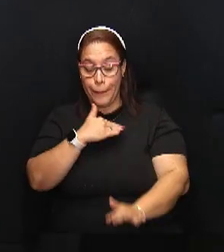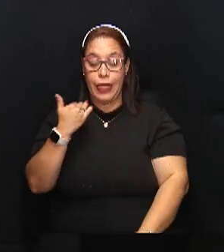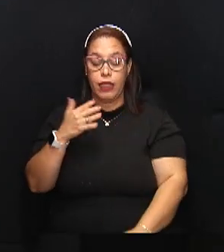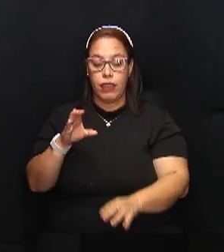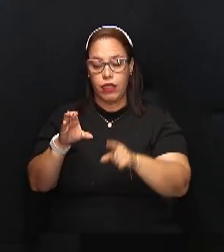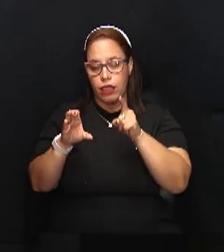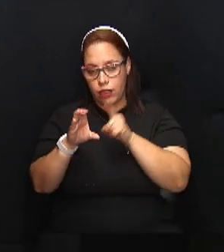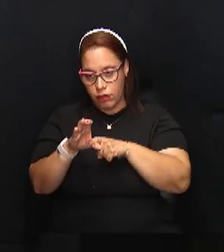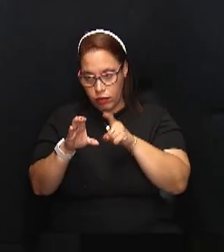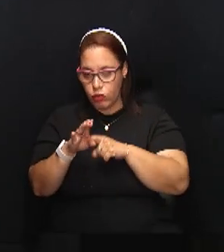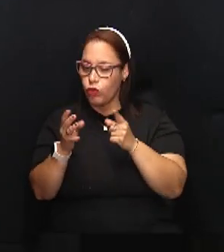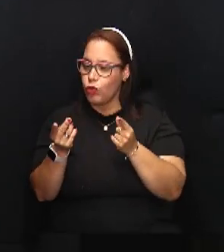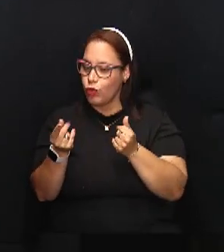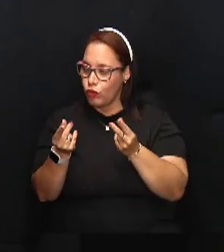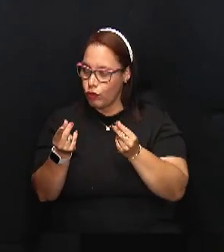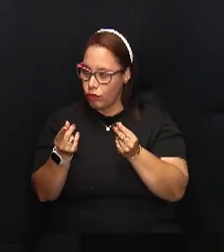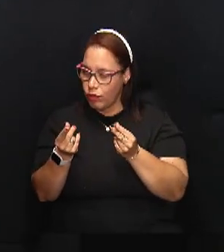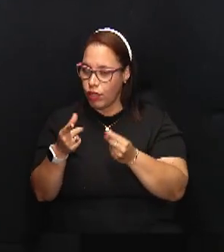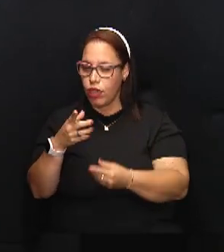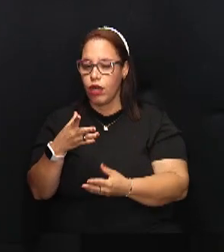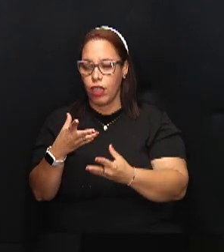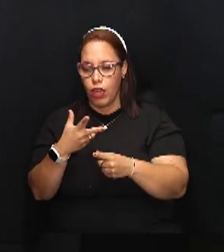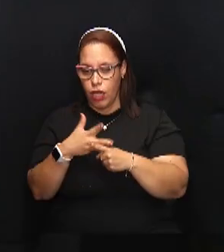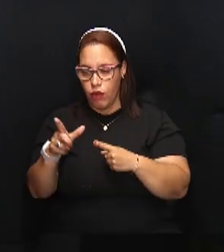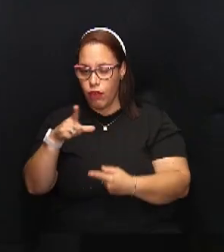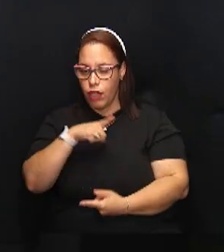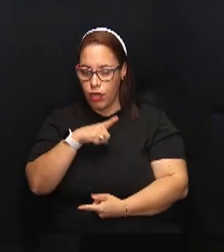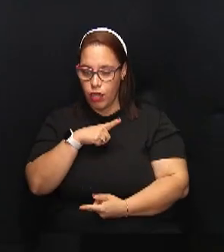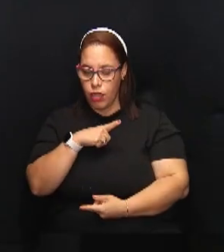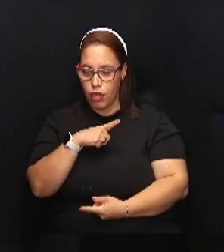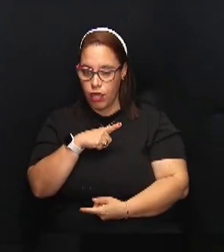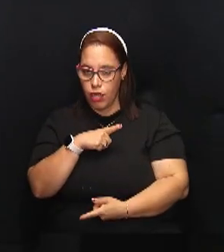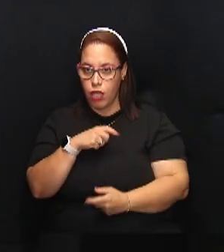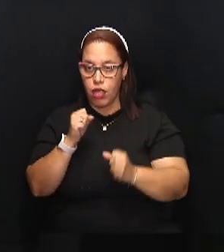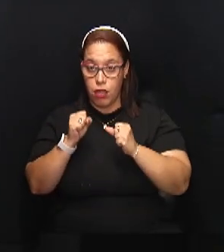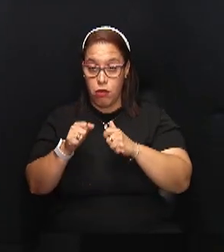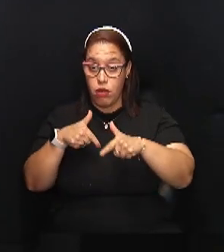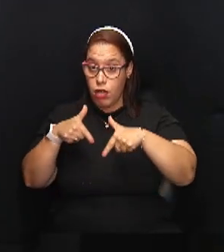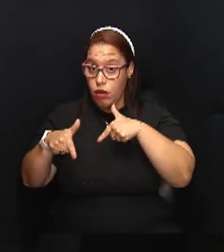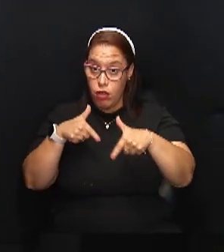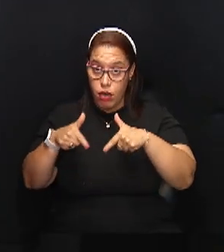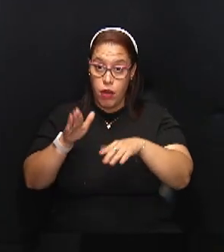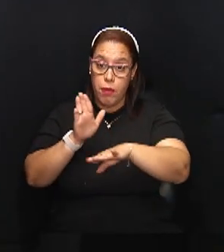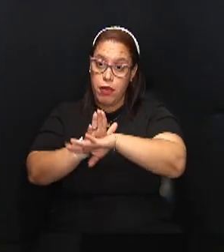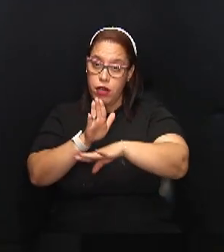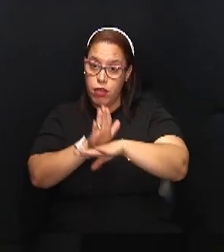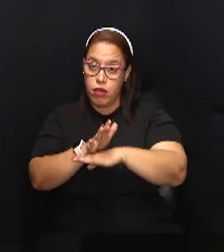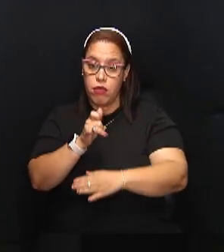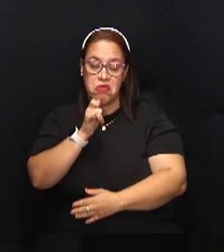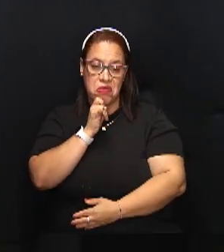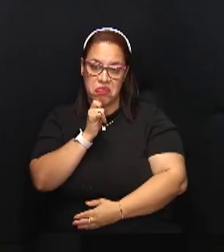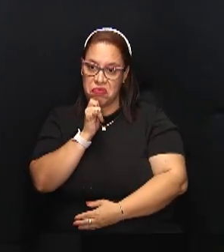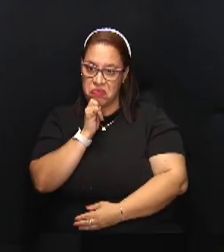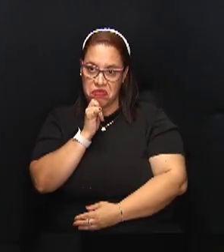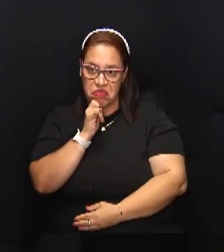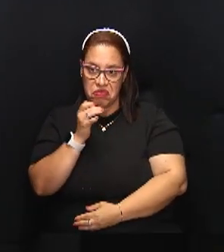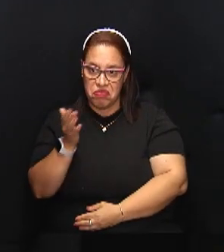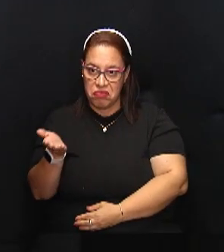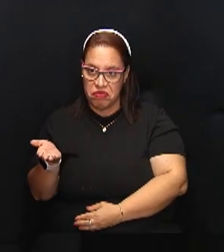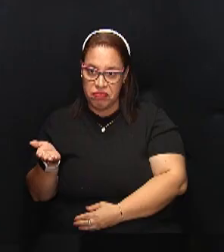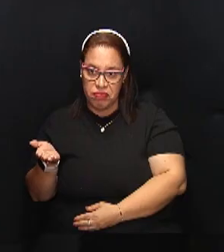dependa do dinheiro que você vai ganhar para o seu sustento. Você pode trabalhar para ajudar, pode trabalhar por